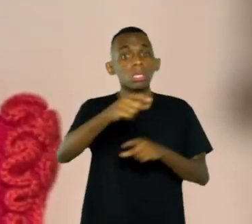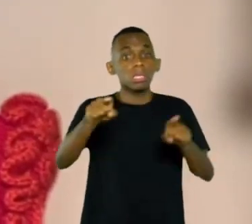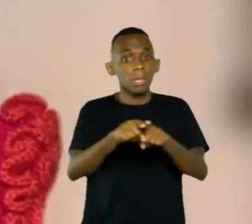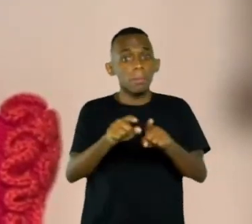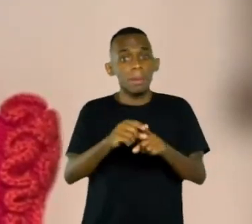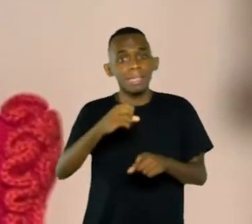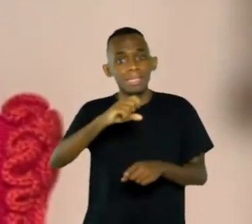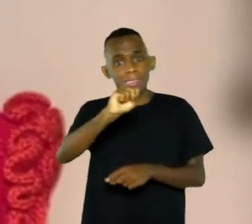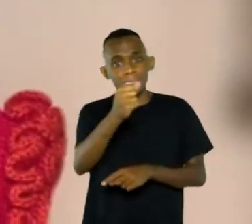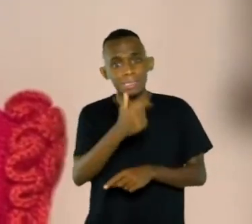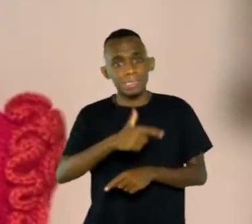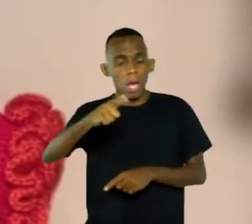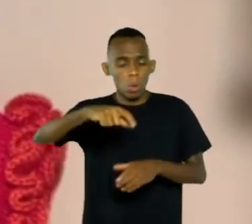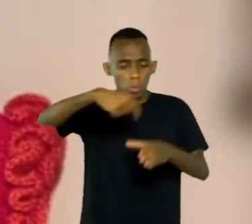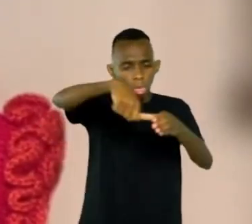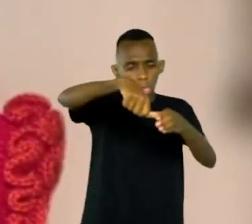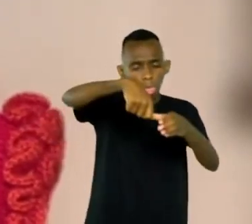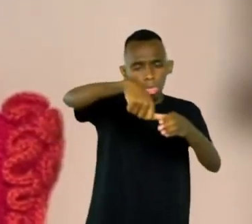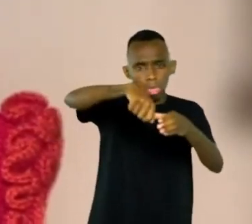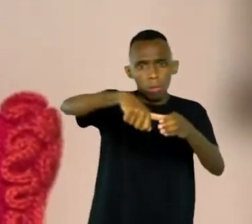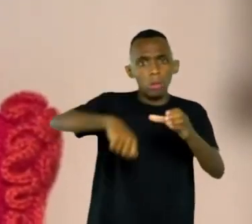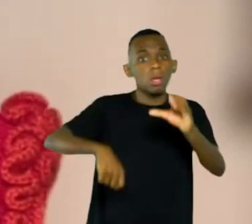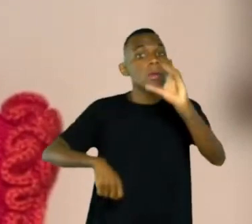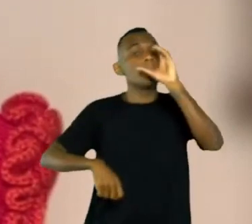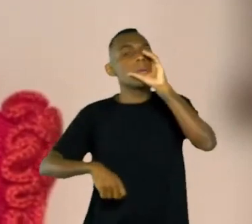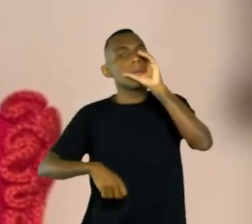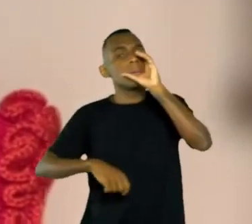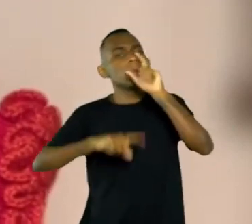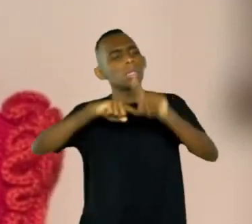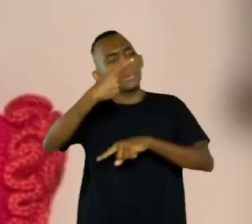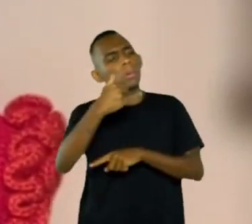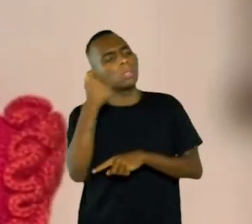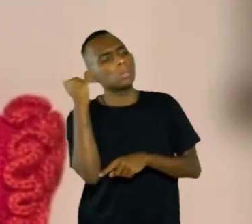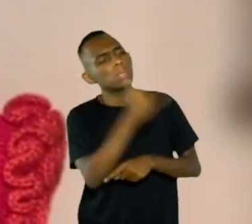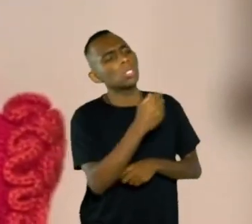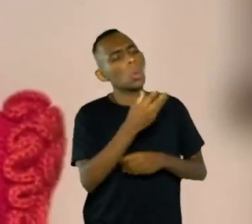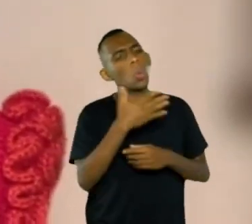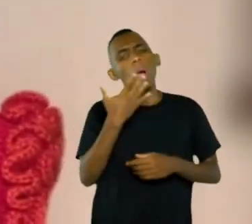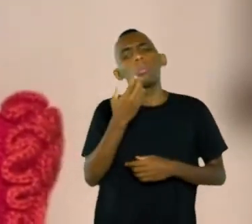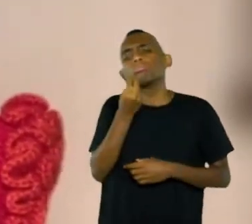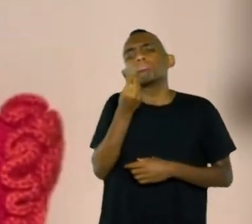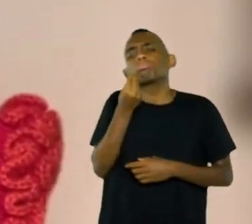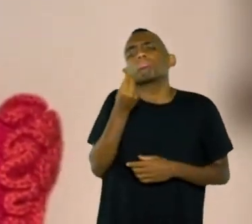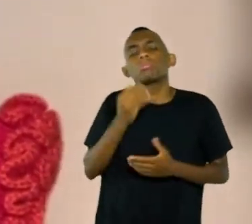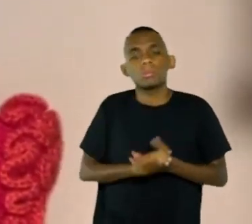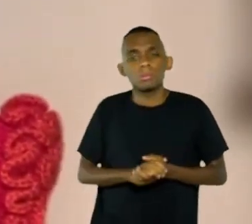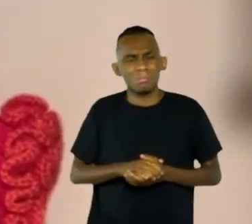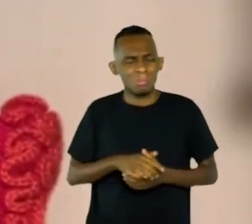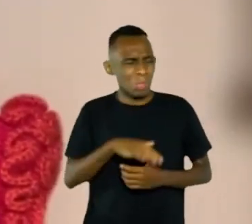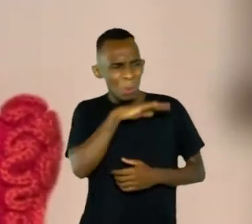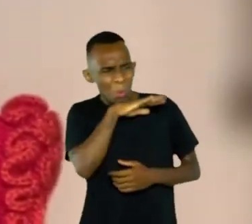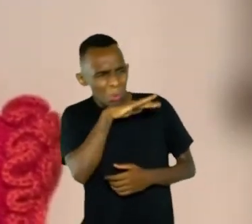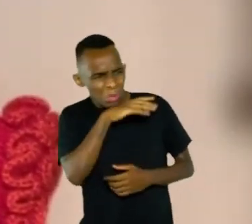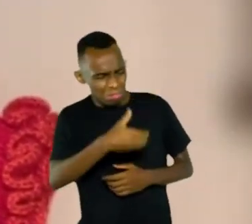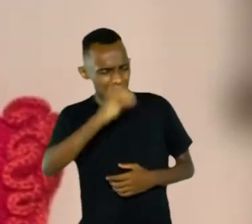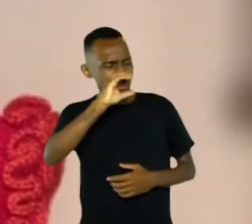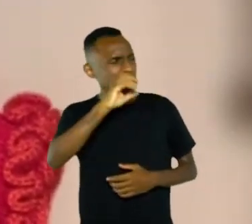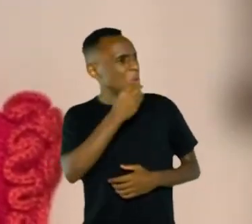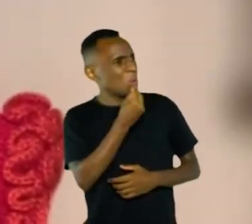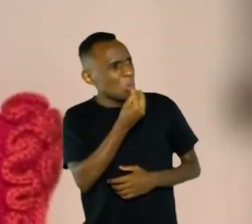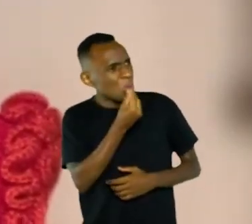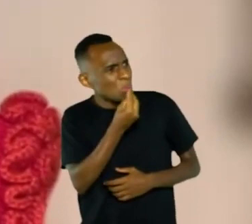misturasse aquela água. Beba um gole e me diga que gosto tem, disse o mestre. Ruim, muito ruim, respondeu o